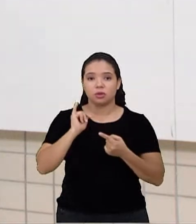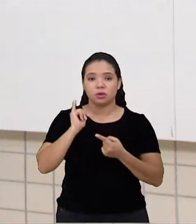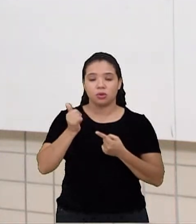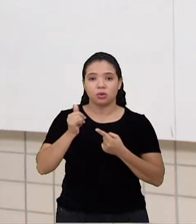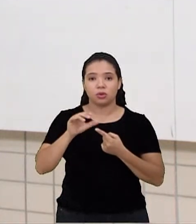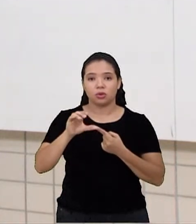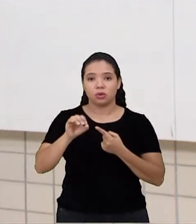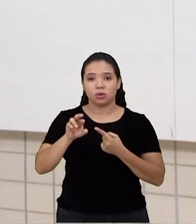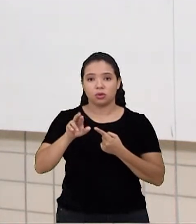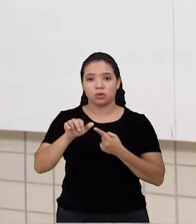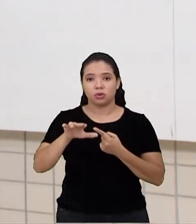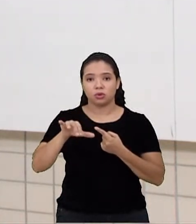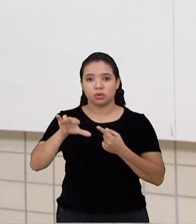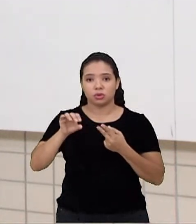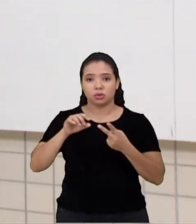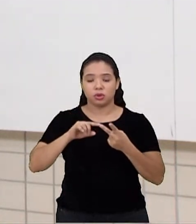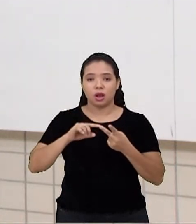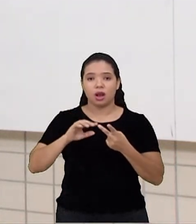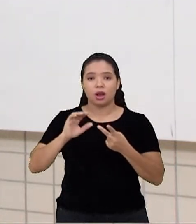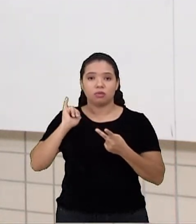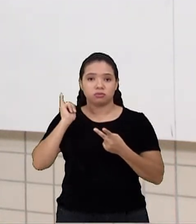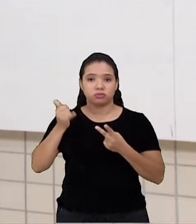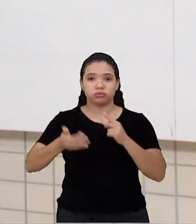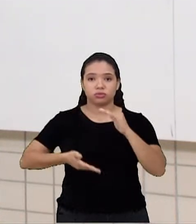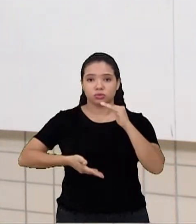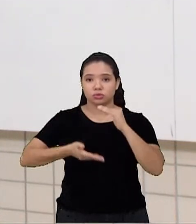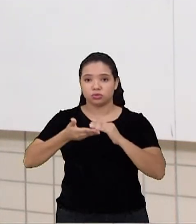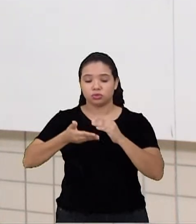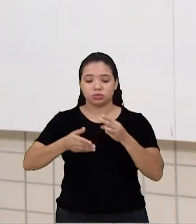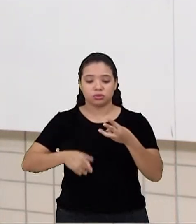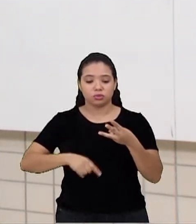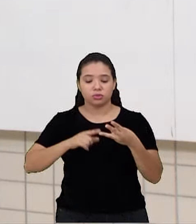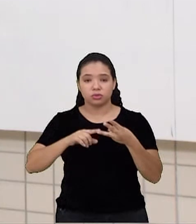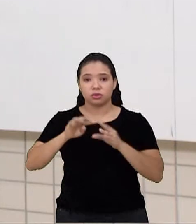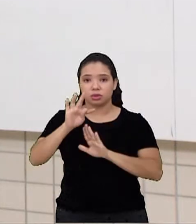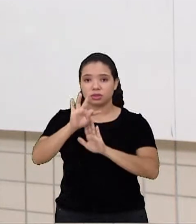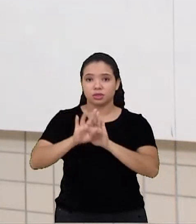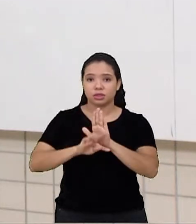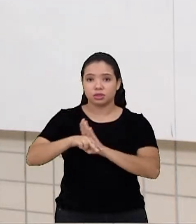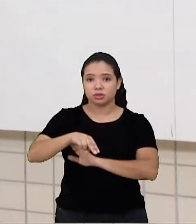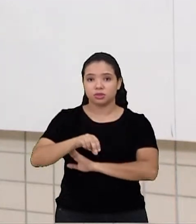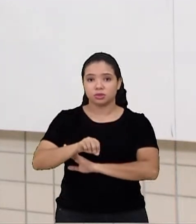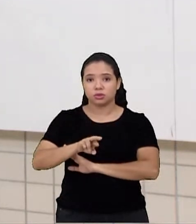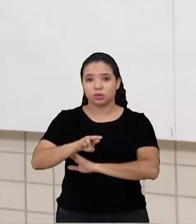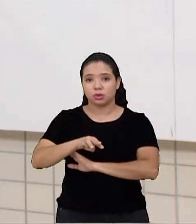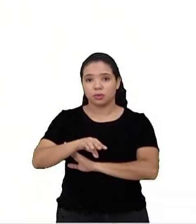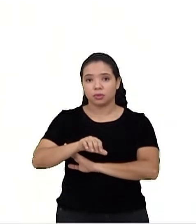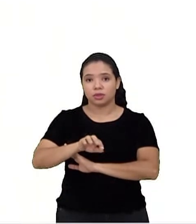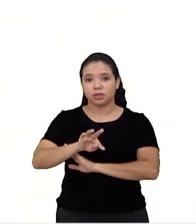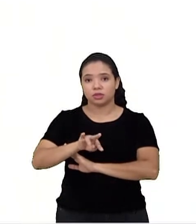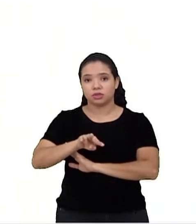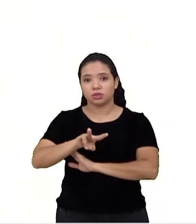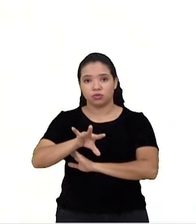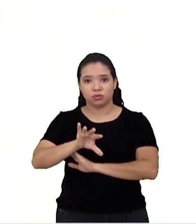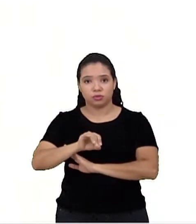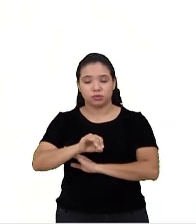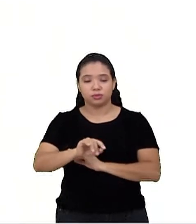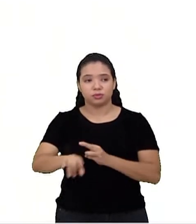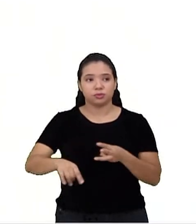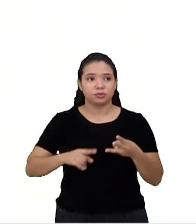crônica, o conto e o texto normativo, né? Então vamos lá.